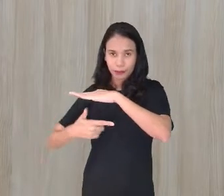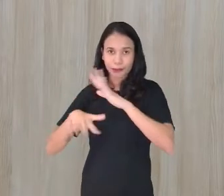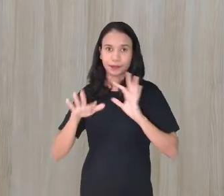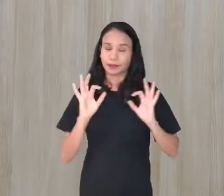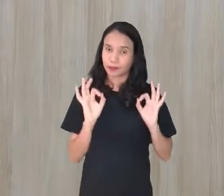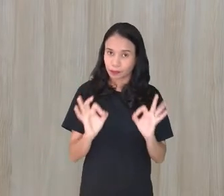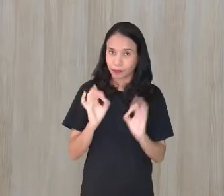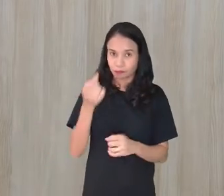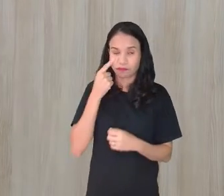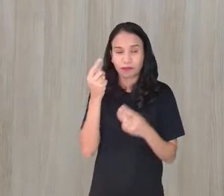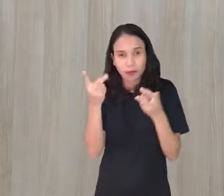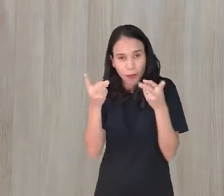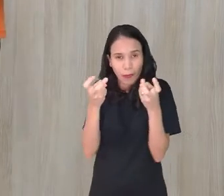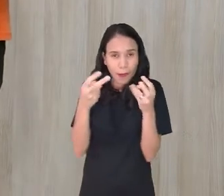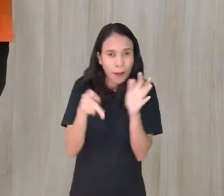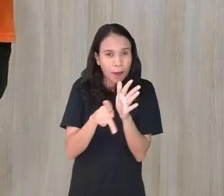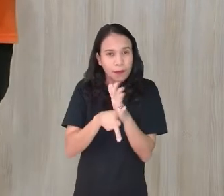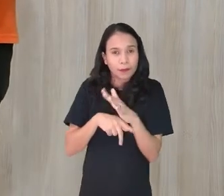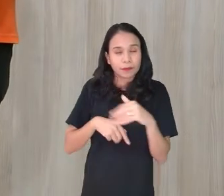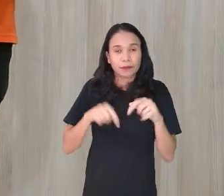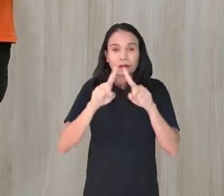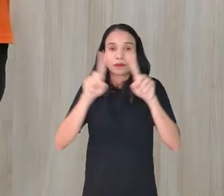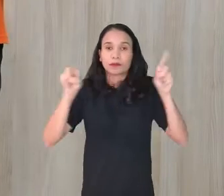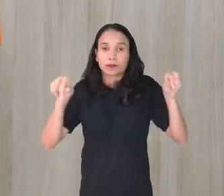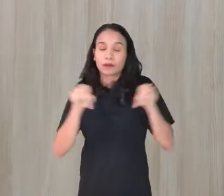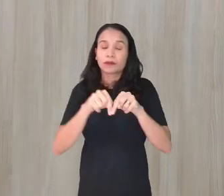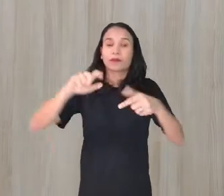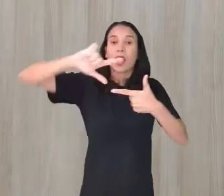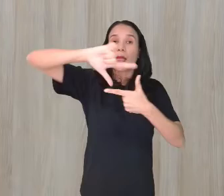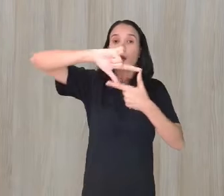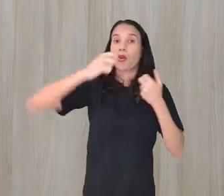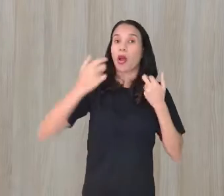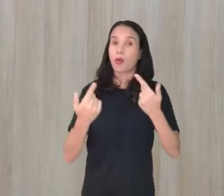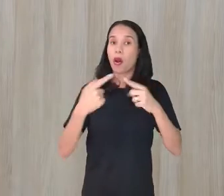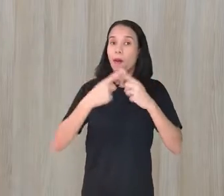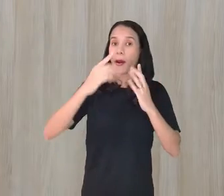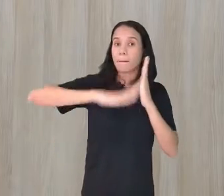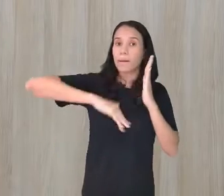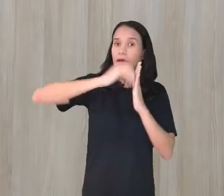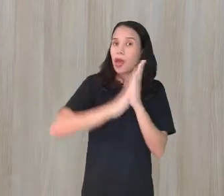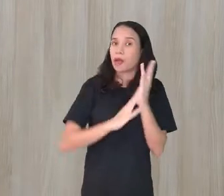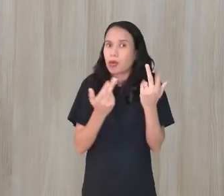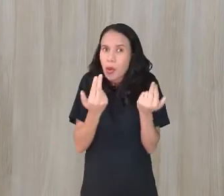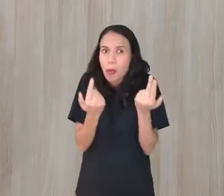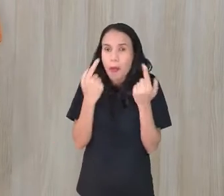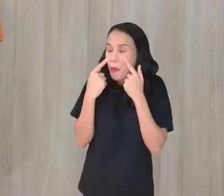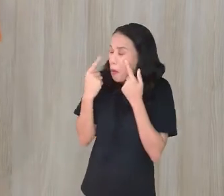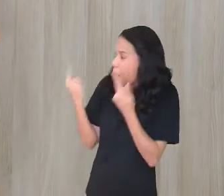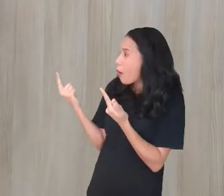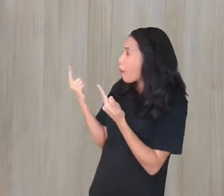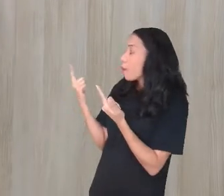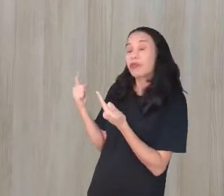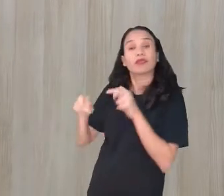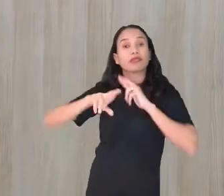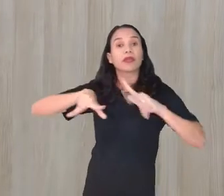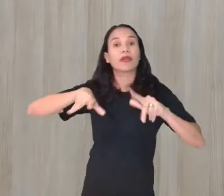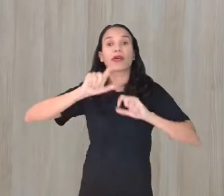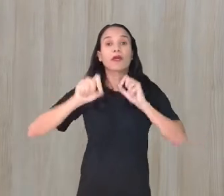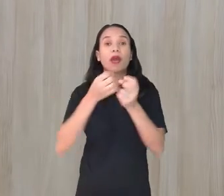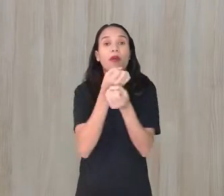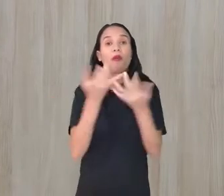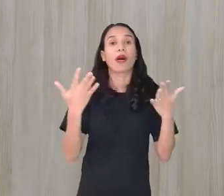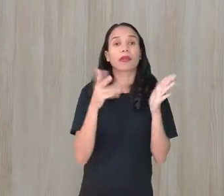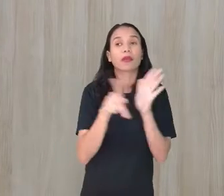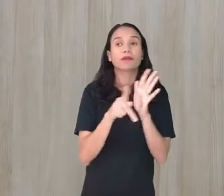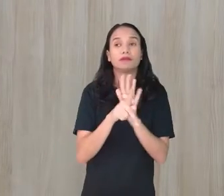4/12. Então, pode notar que o retângulo ele é o mesmo e a região pintada de vermelho também é a mesma. Consequentemente, eu tenho